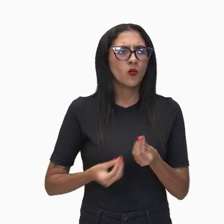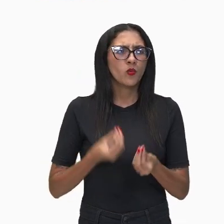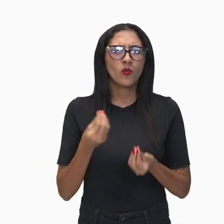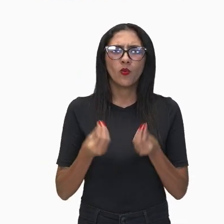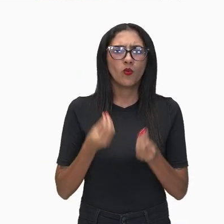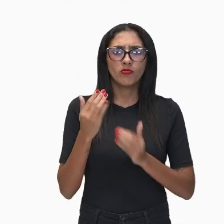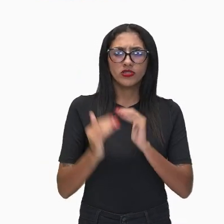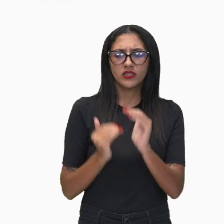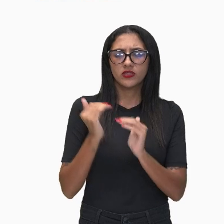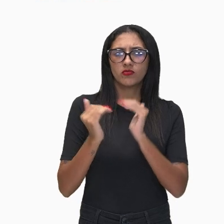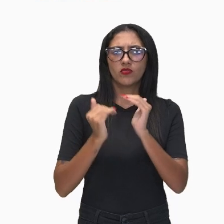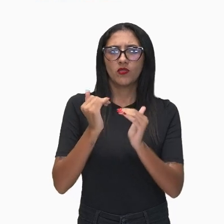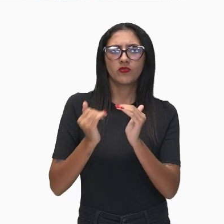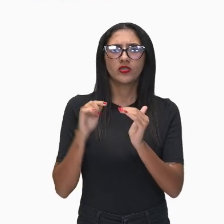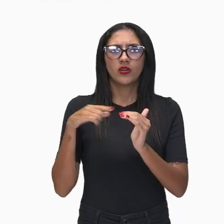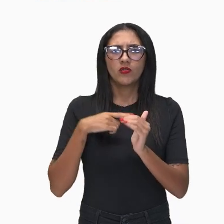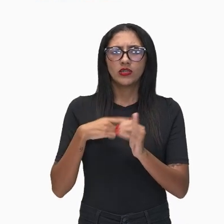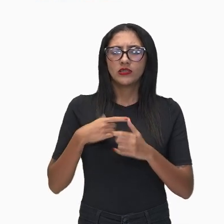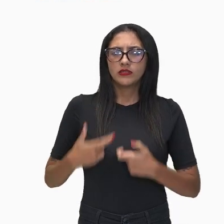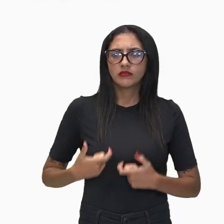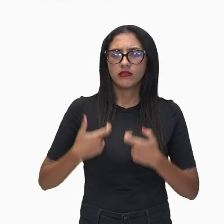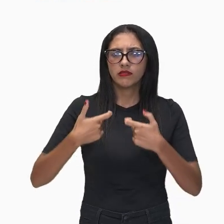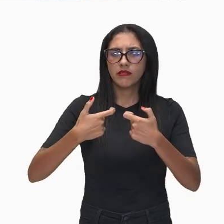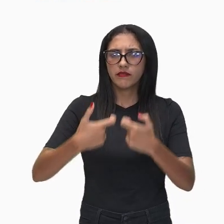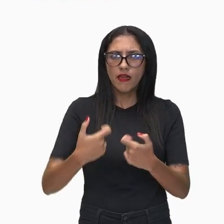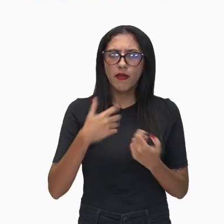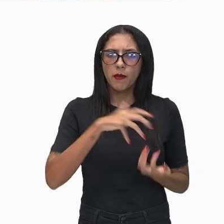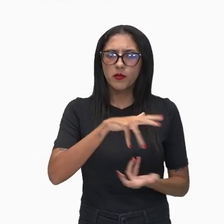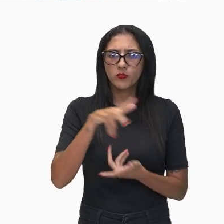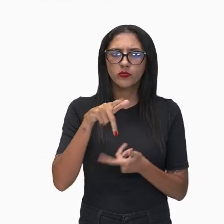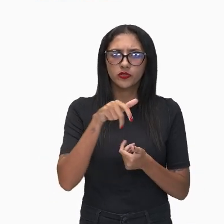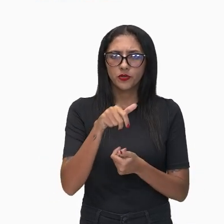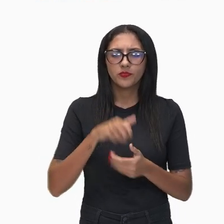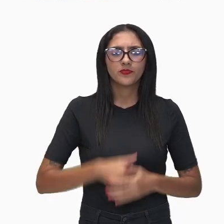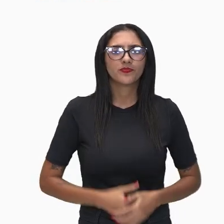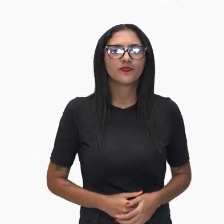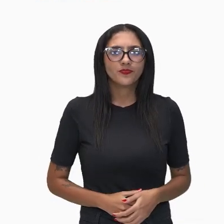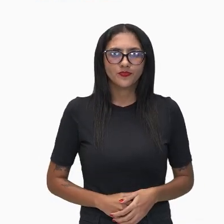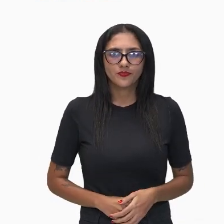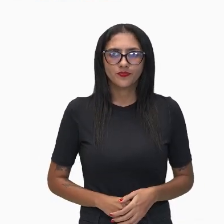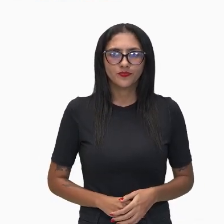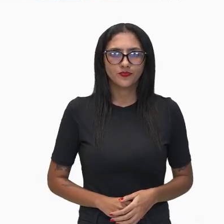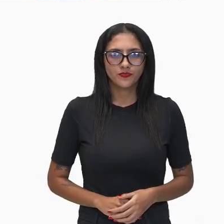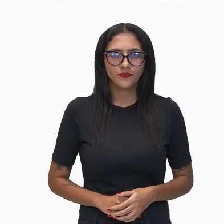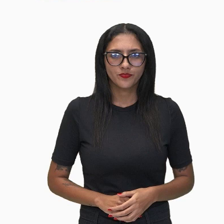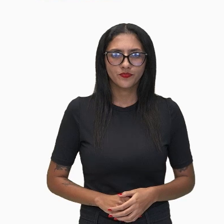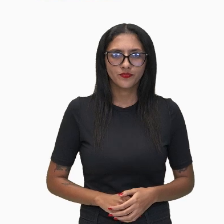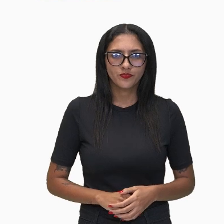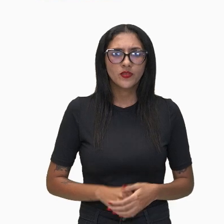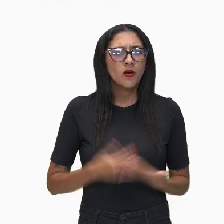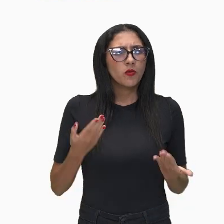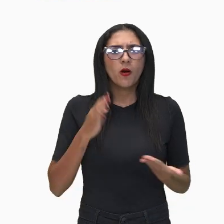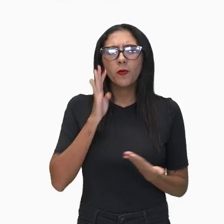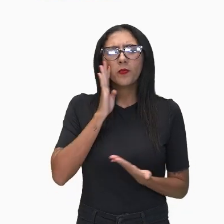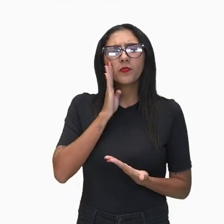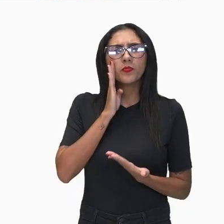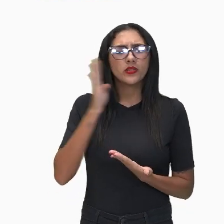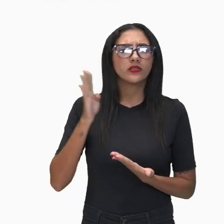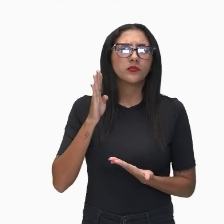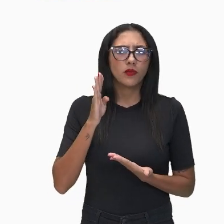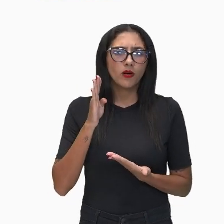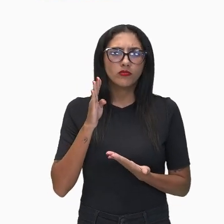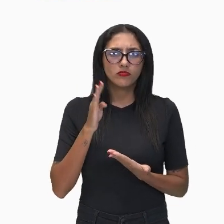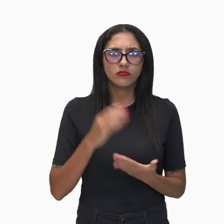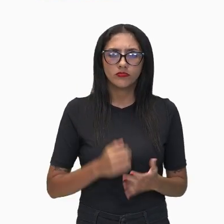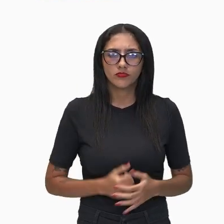que foi a Primeira Guerra aí de proporções globais, tá? Quais foram os principais motivos dessa